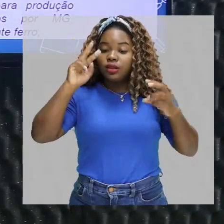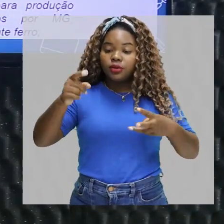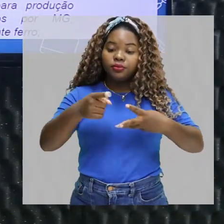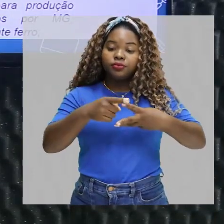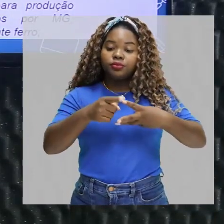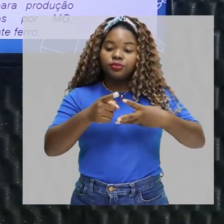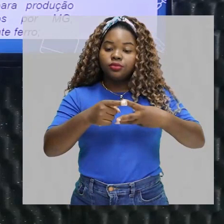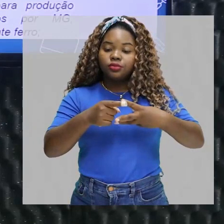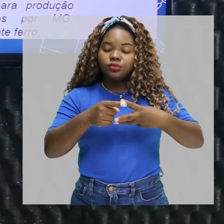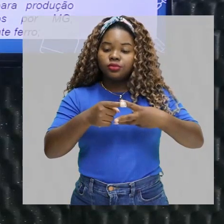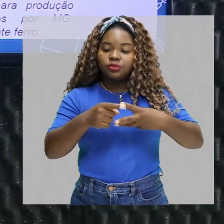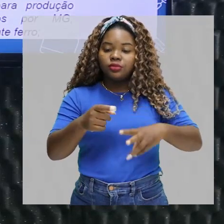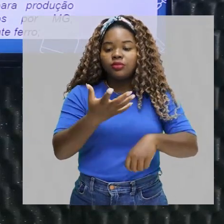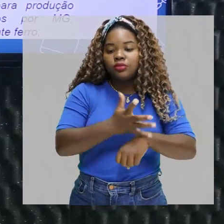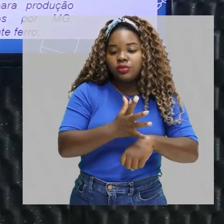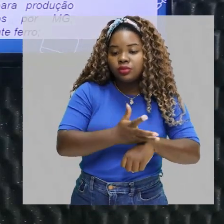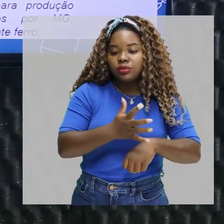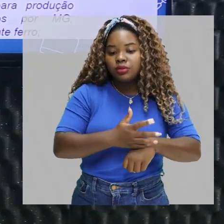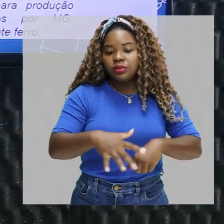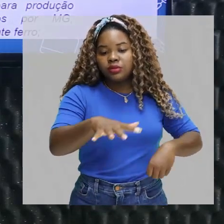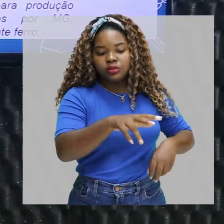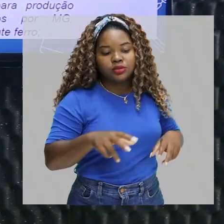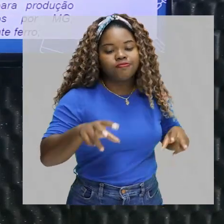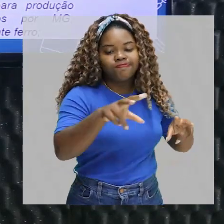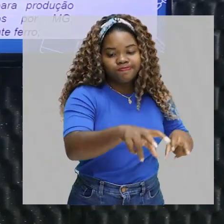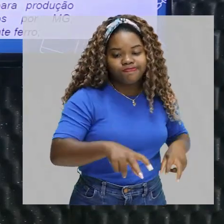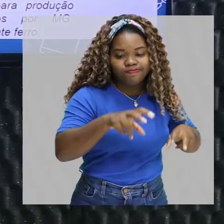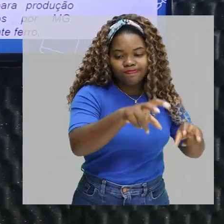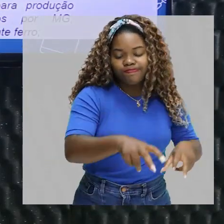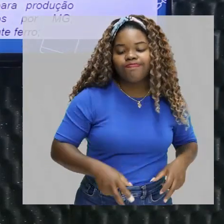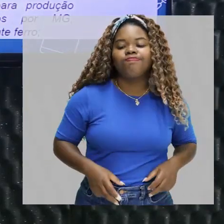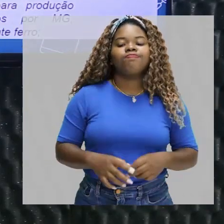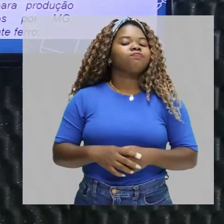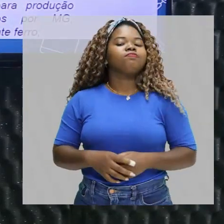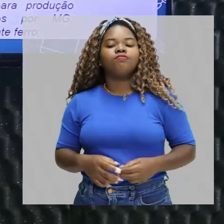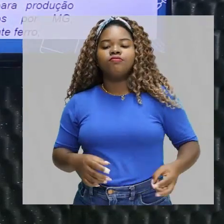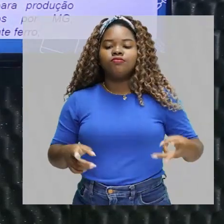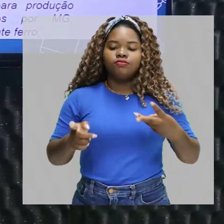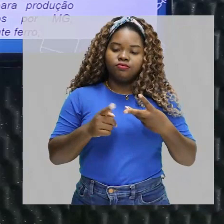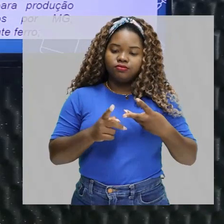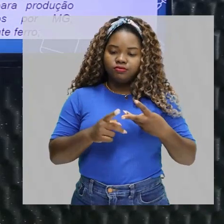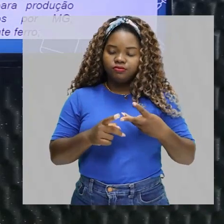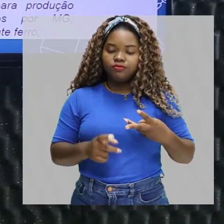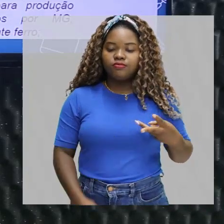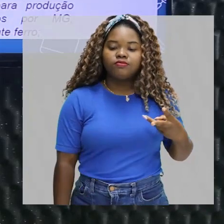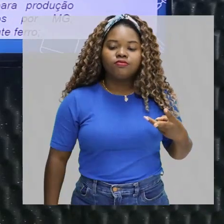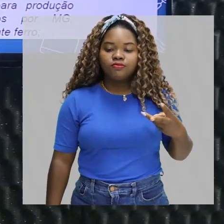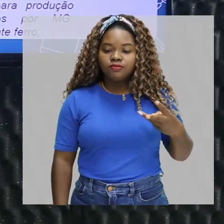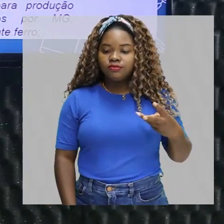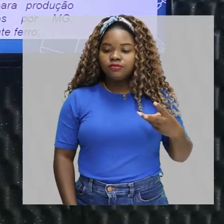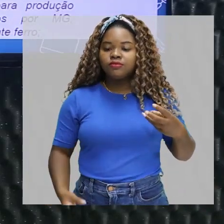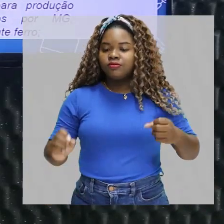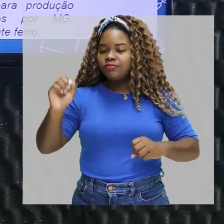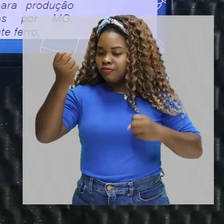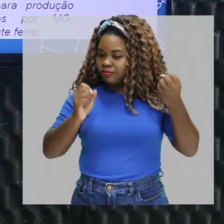Setor das atividades agropas extrativista Tá certo agricultura pecuária segundo setor é a produção